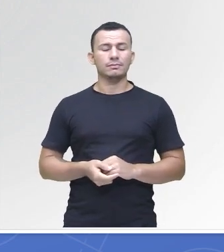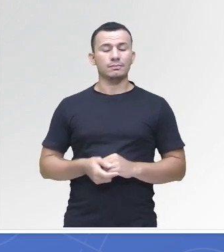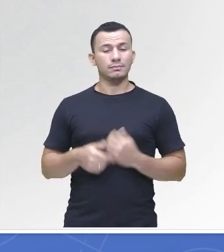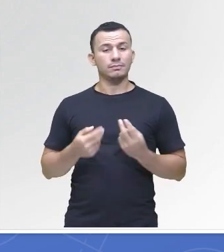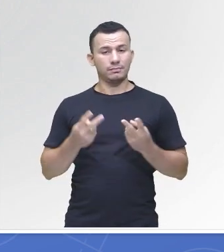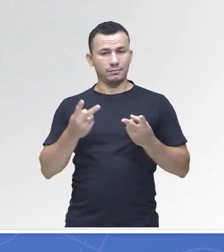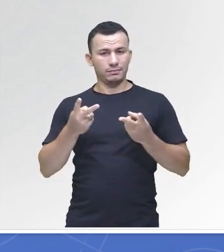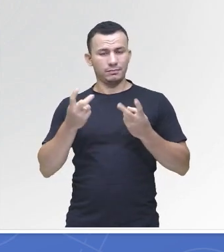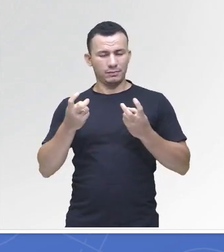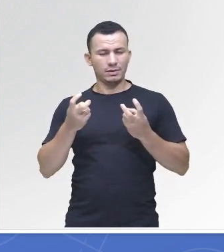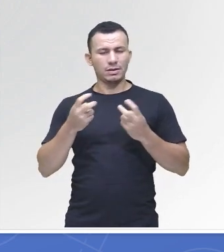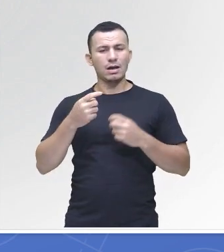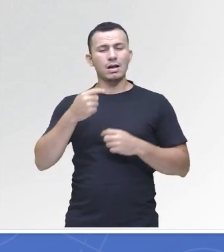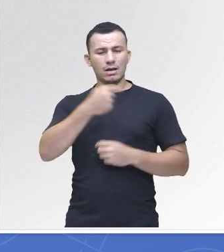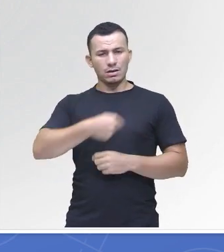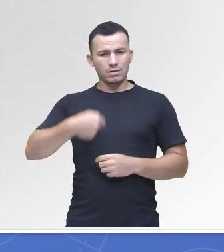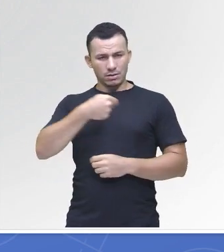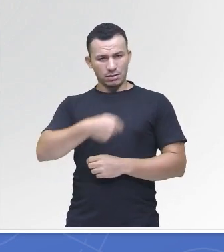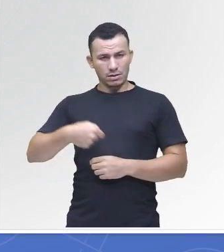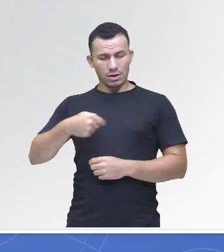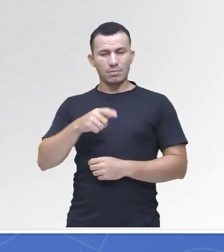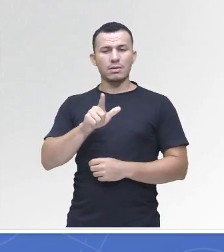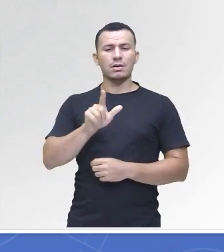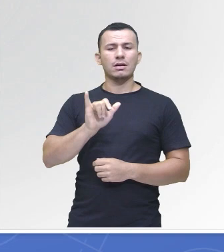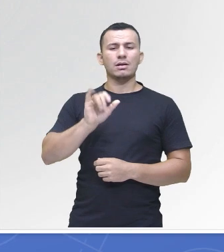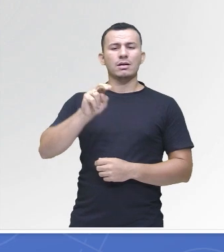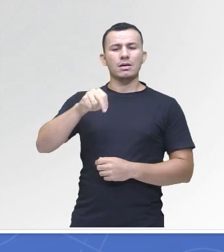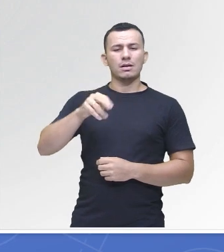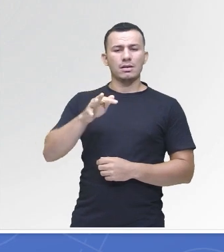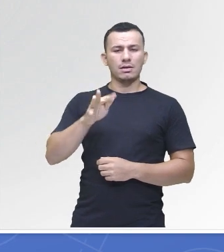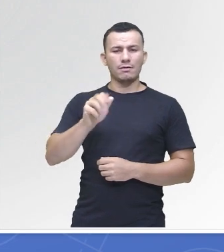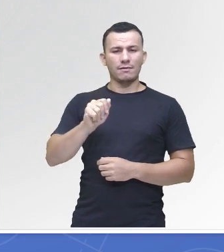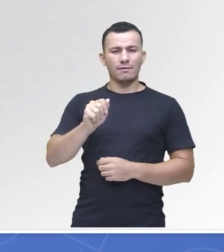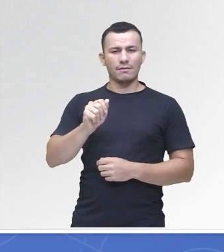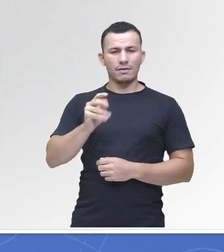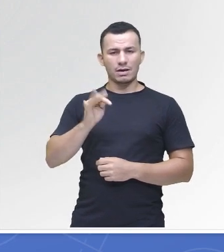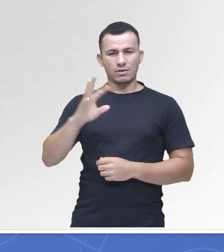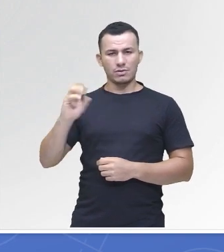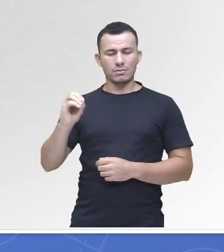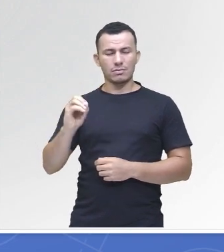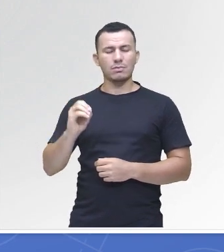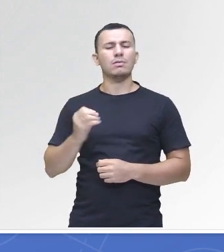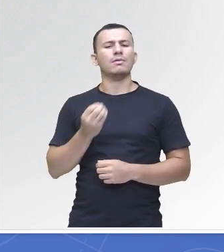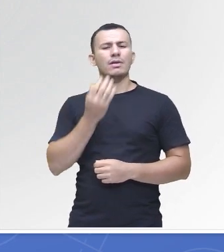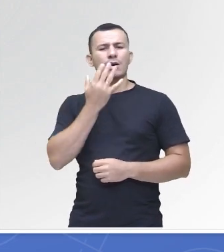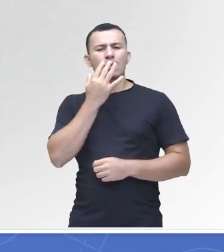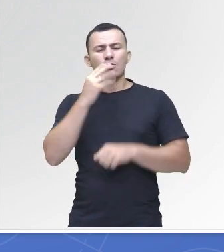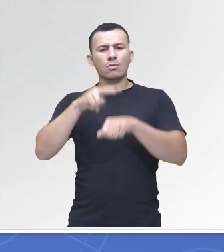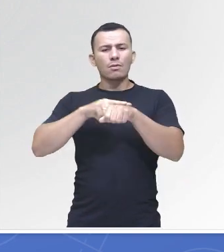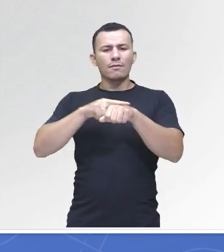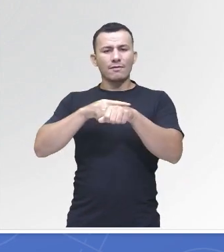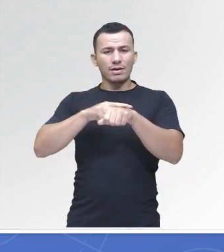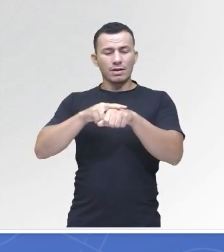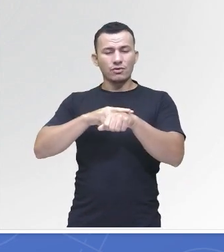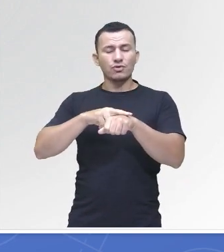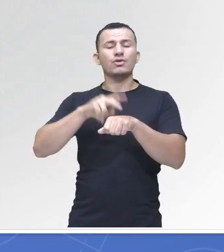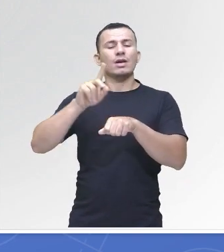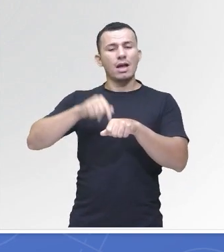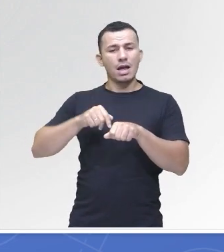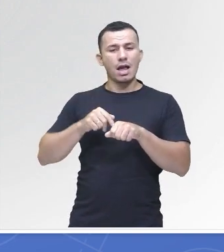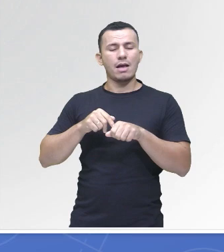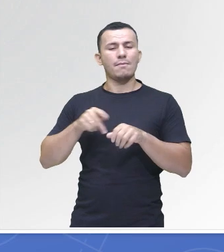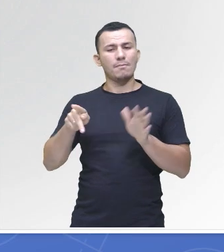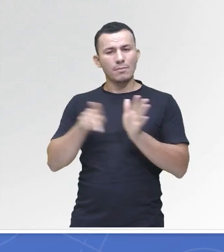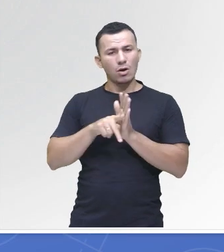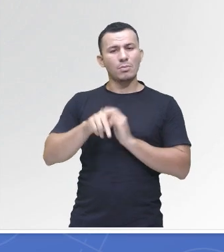pouco do sistema linfático. Olha só, toda essa região que está em verde é a representação do sistema linfático. Então,